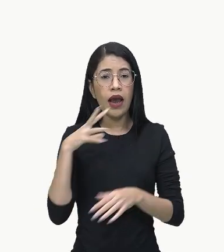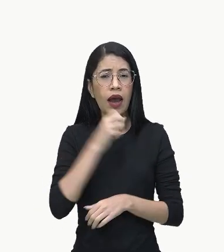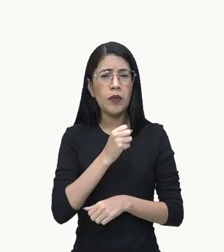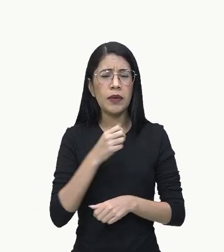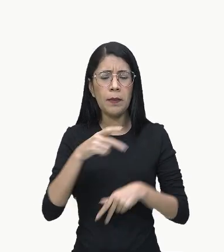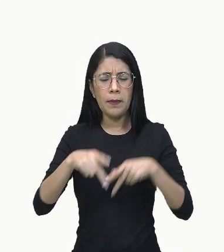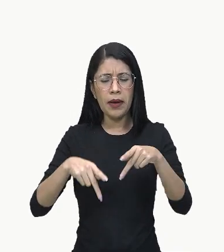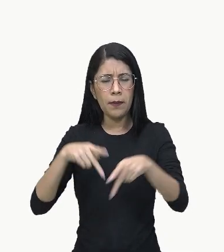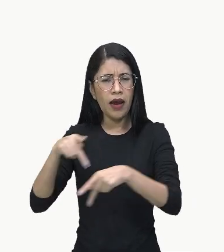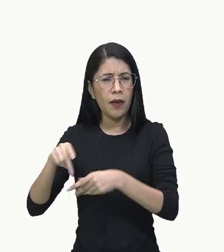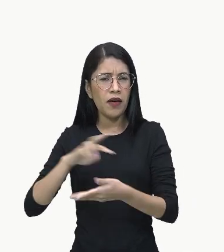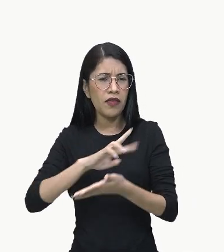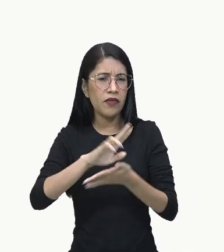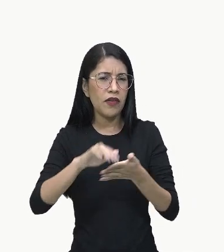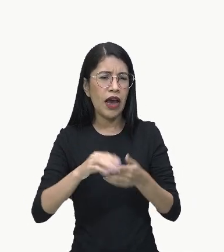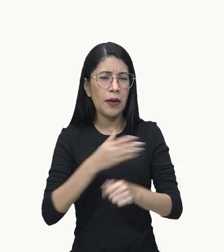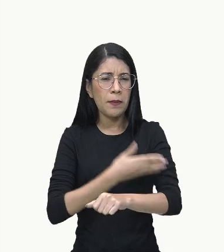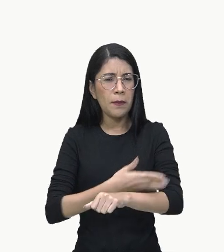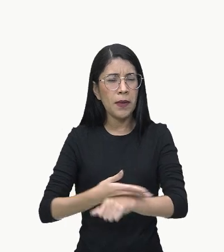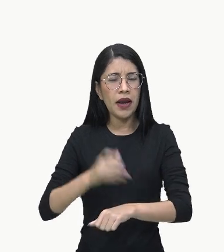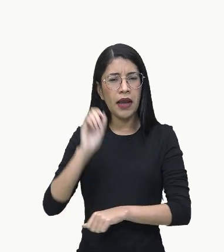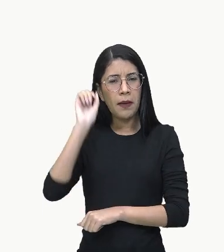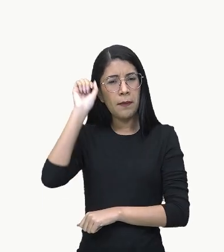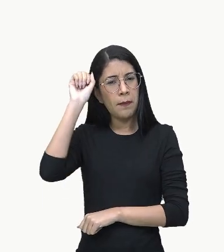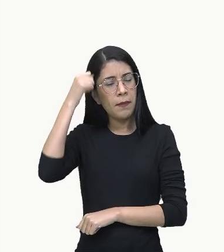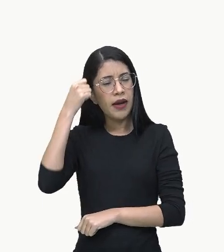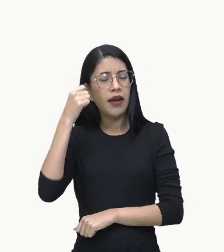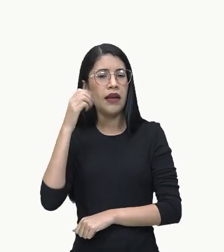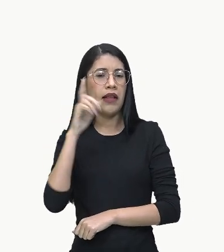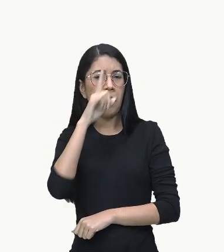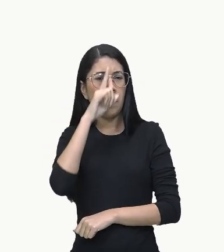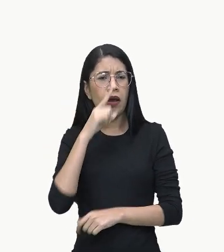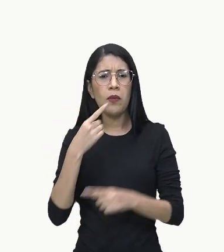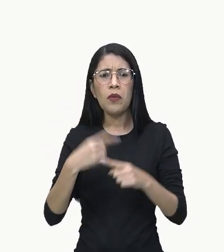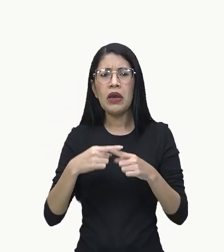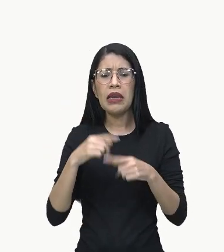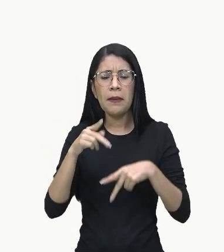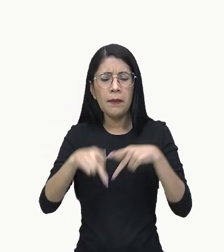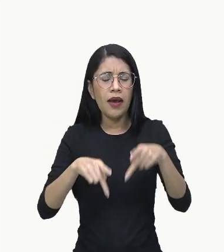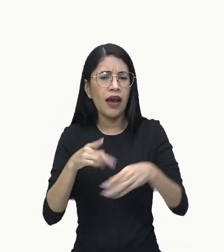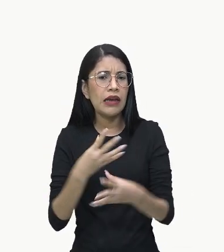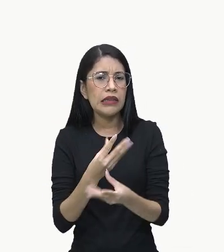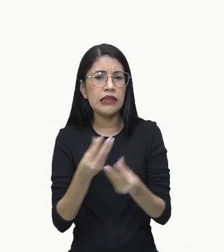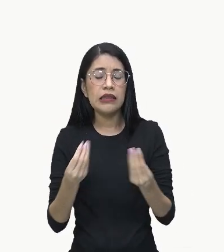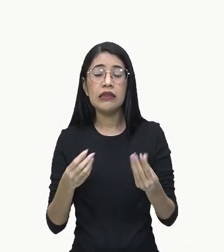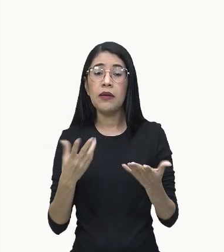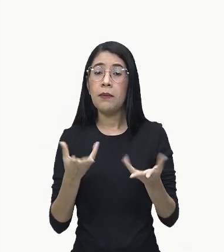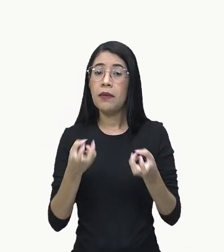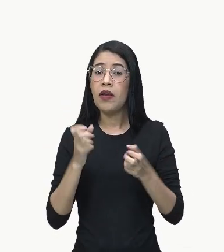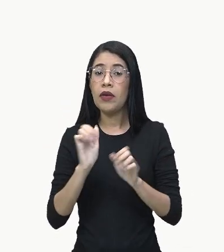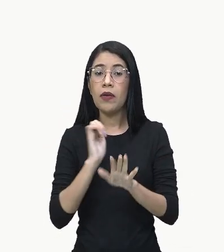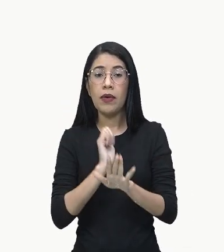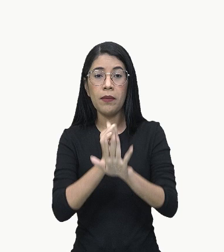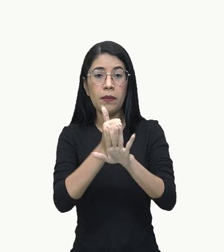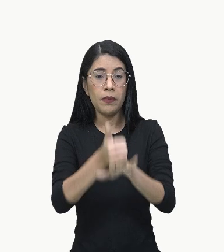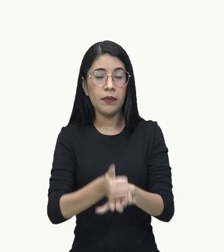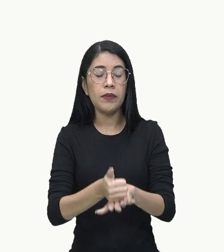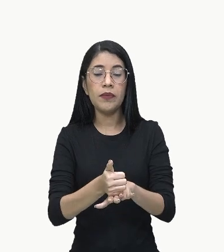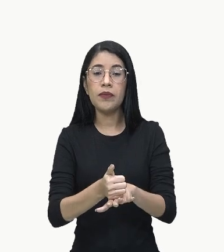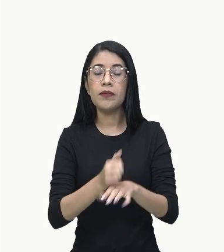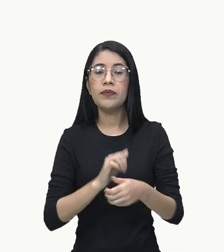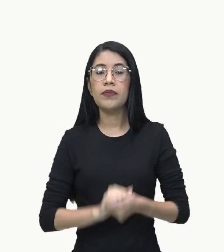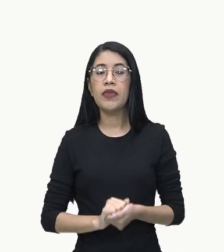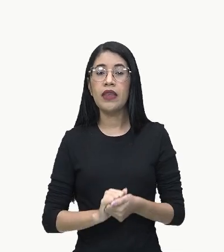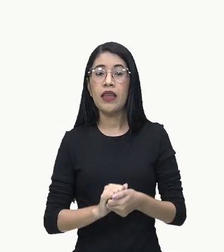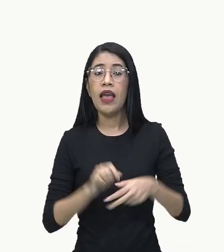pernas, brancas, pretas, amarelas. Para que tanta perna, meu Deus? Notem aqui uma metonímia. Essas pernas,